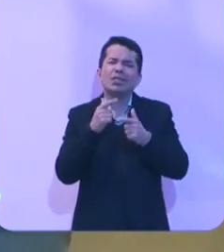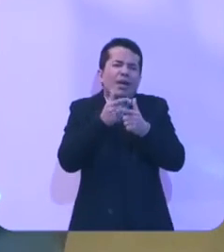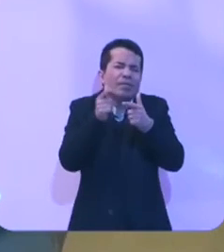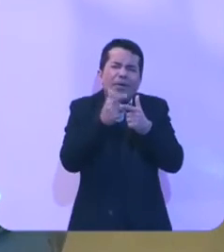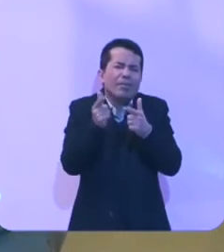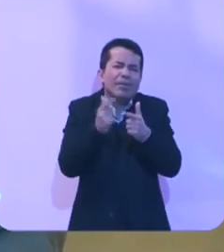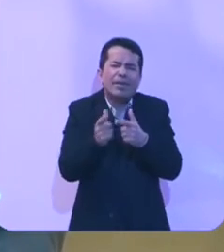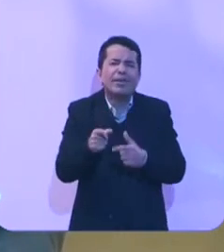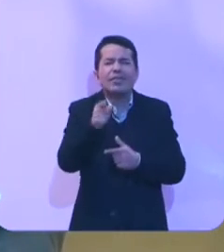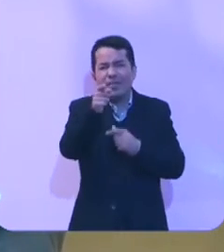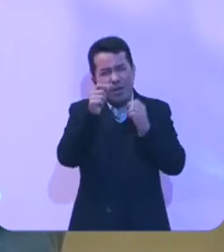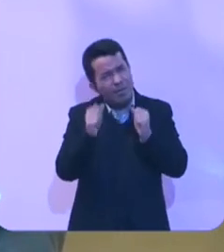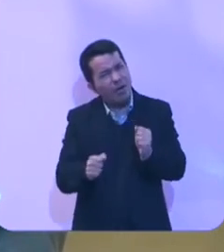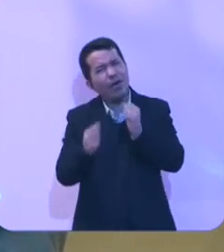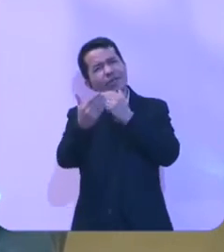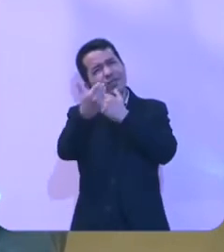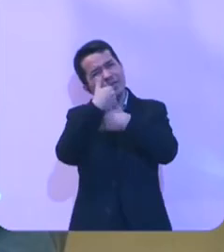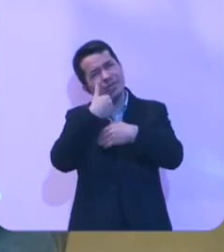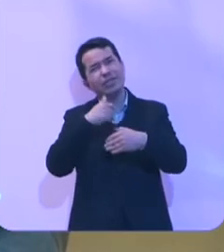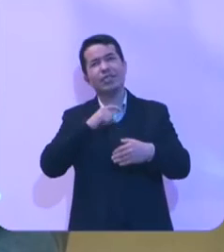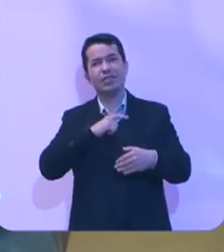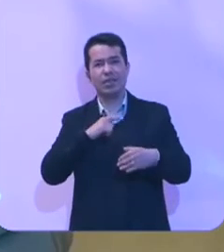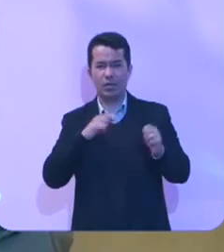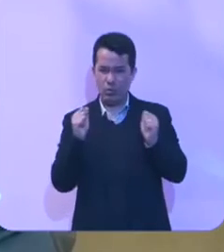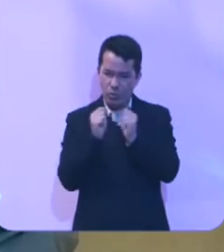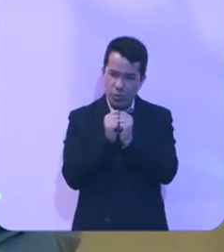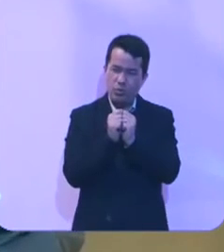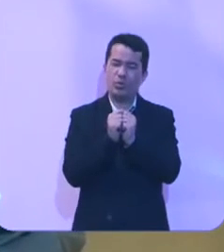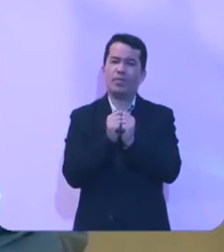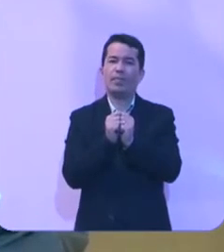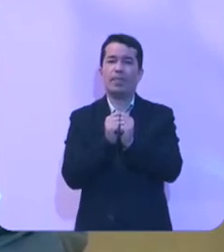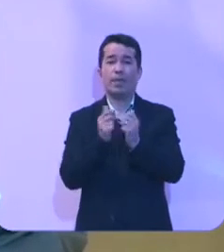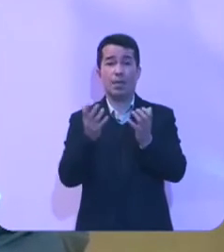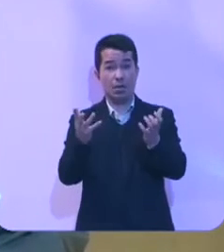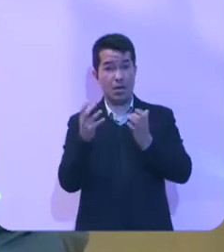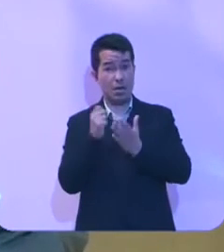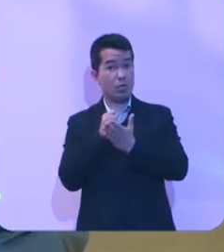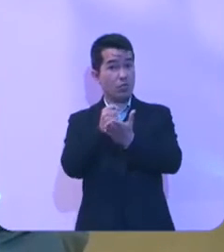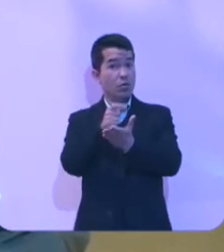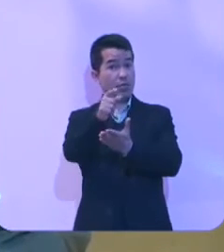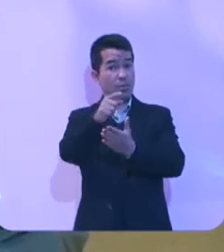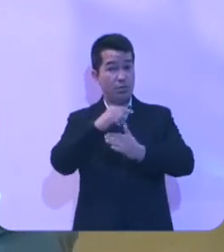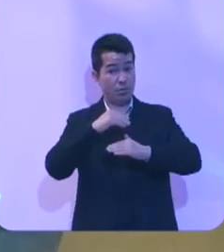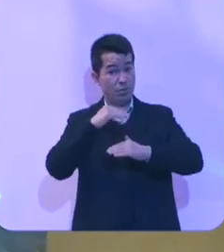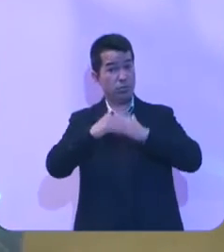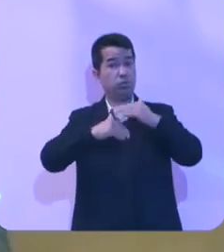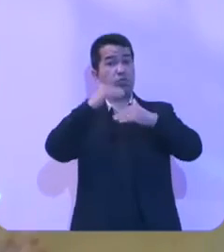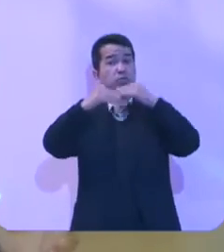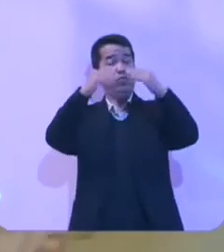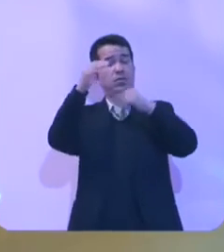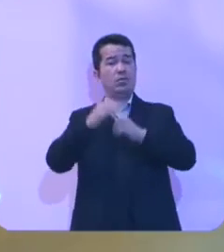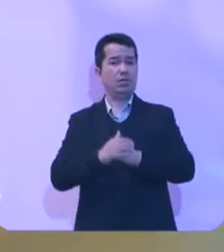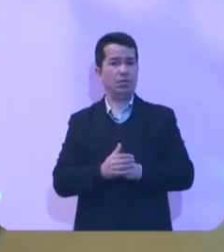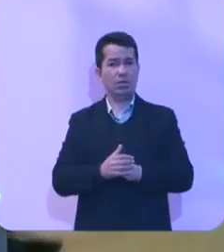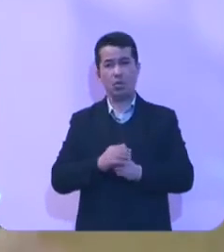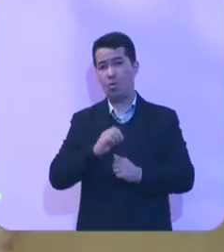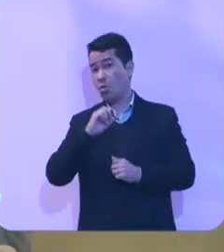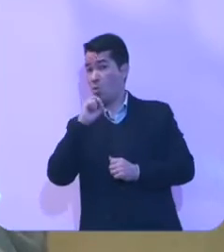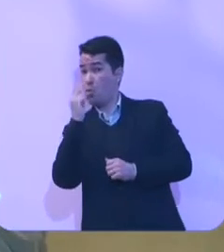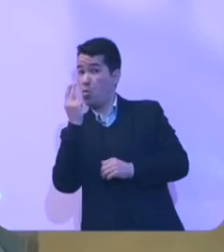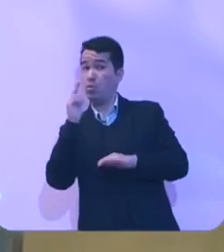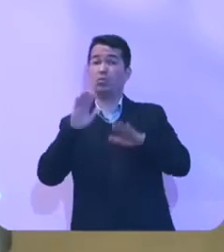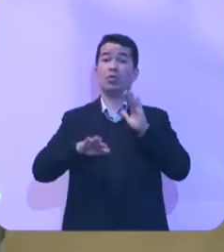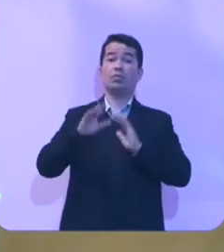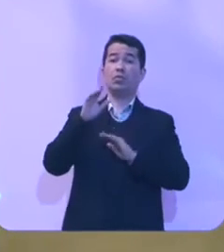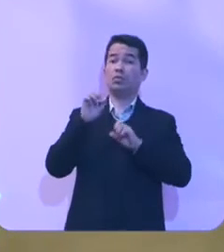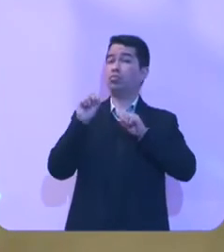caminhar com você, orar com você, poder te ajudar a crescer espiritualmente, ou quem sabe oferecer alguns programas